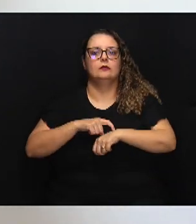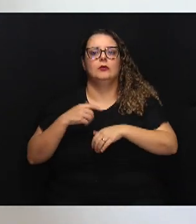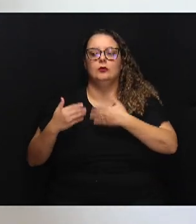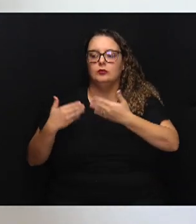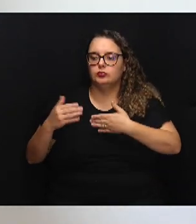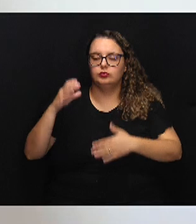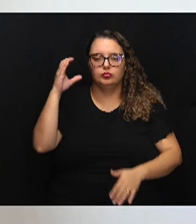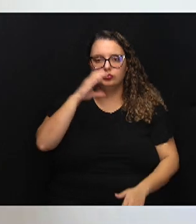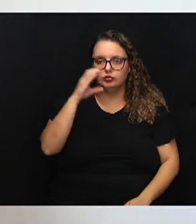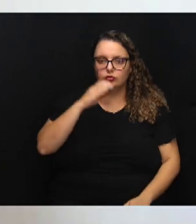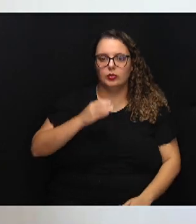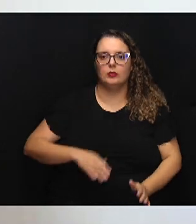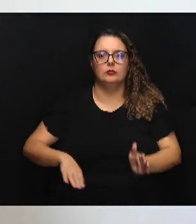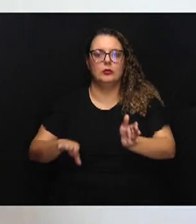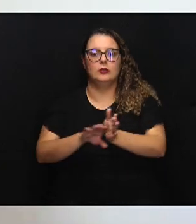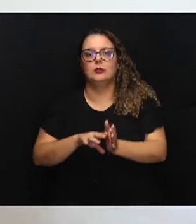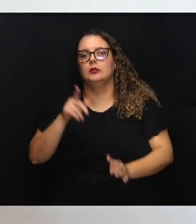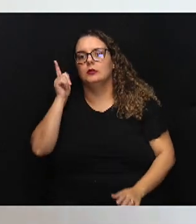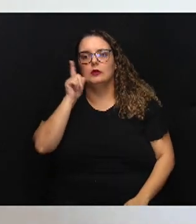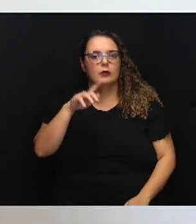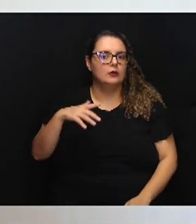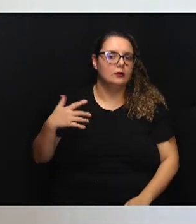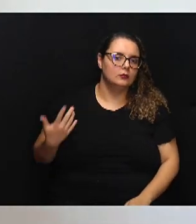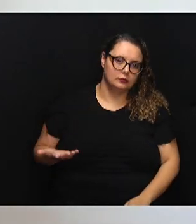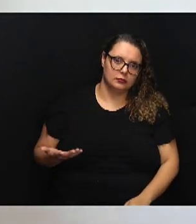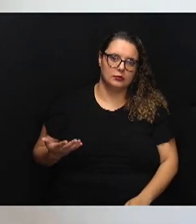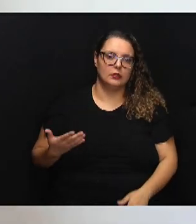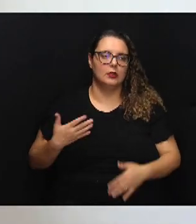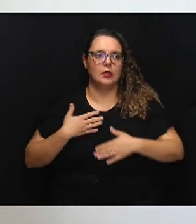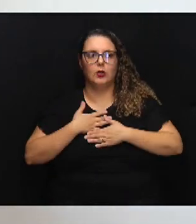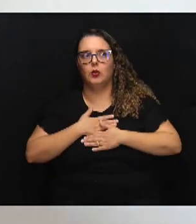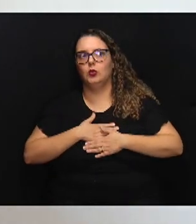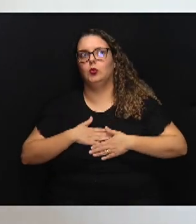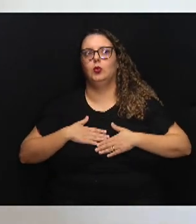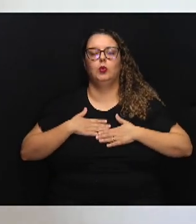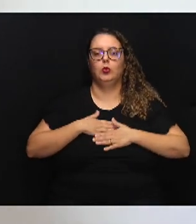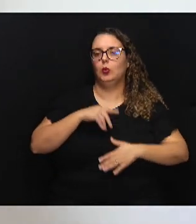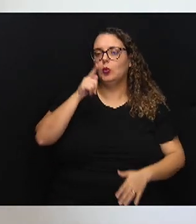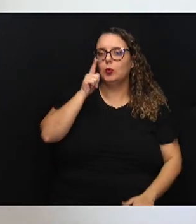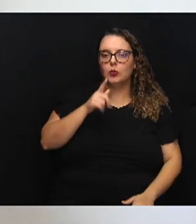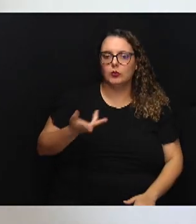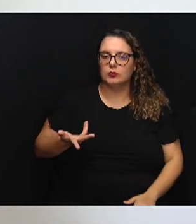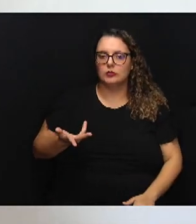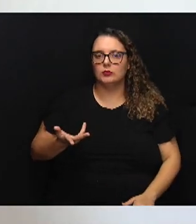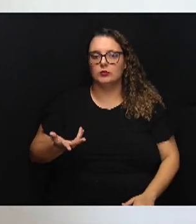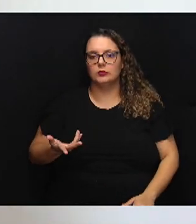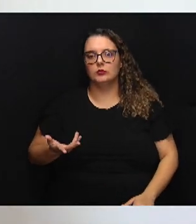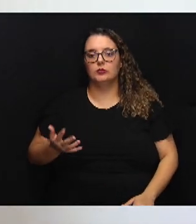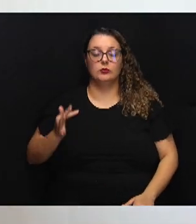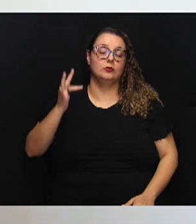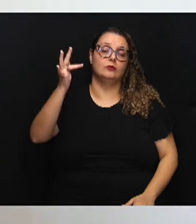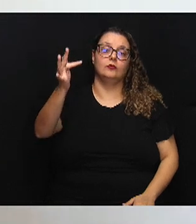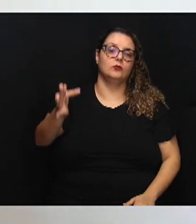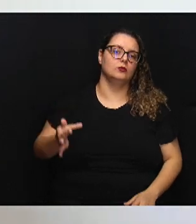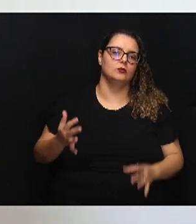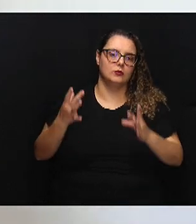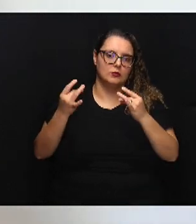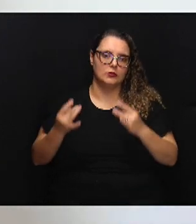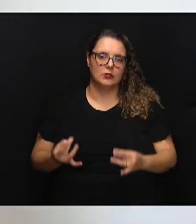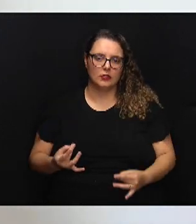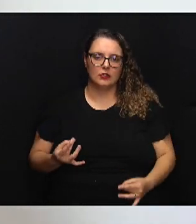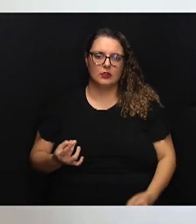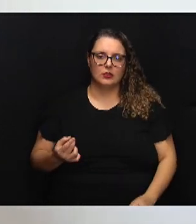que eu chegue e só consiga ter prazer, consiga desfrutar daquilo no futuro. Então, isso